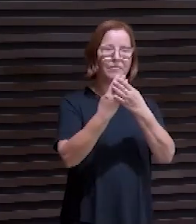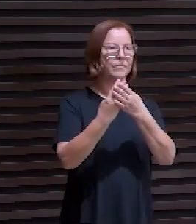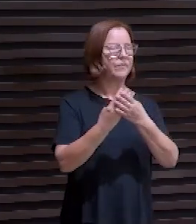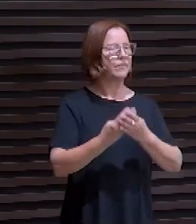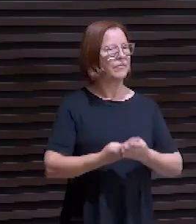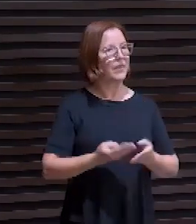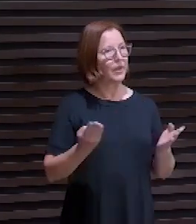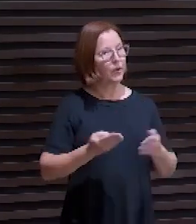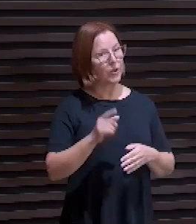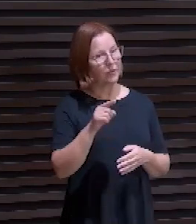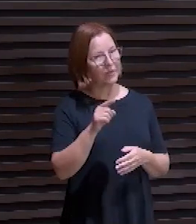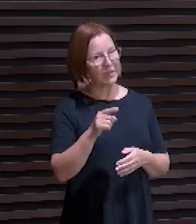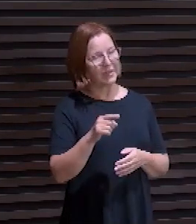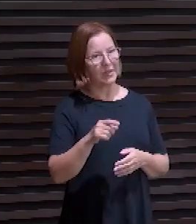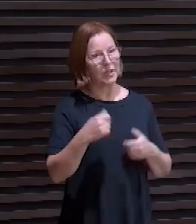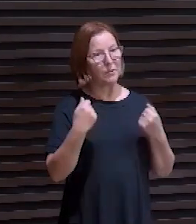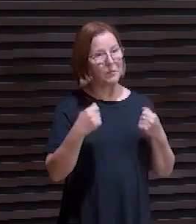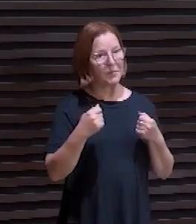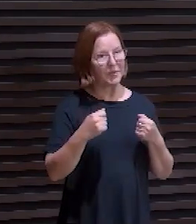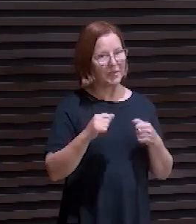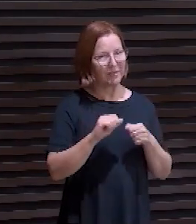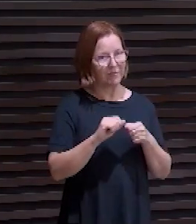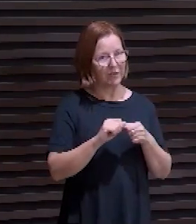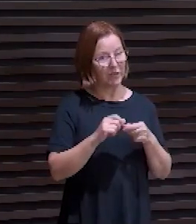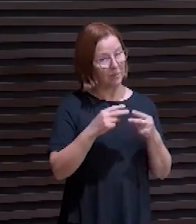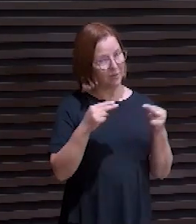você tem que fazer uma coisa.